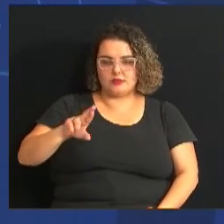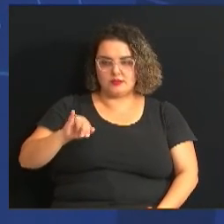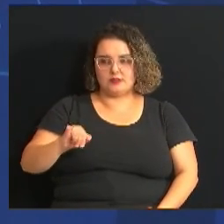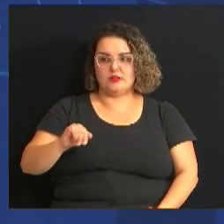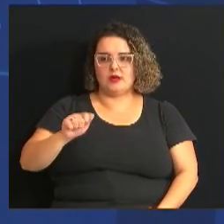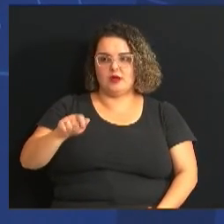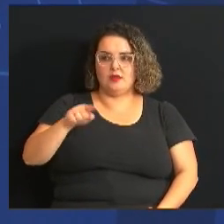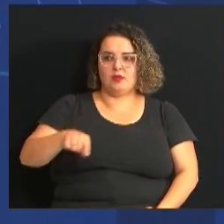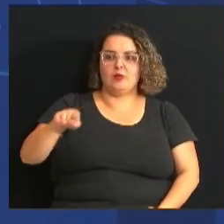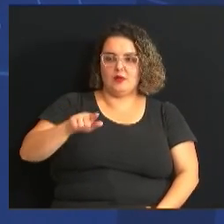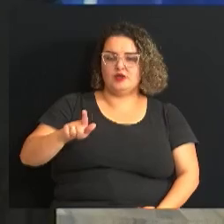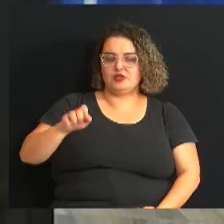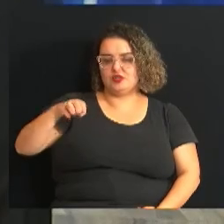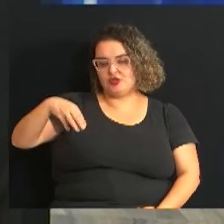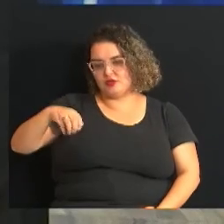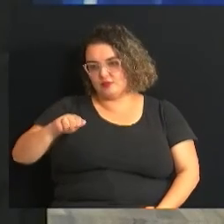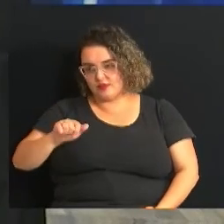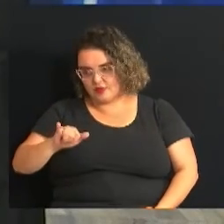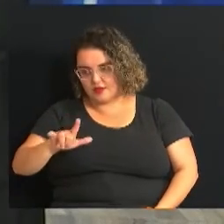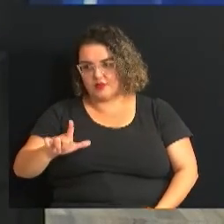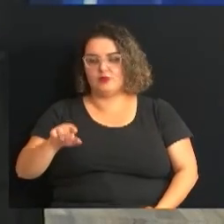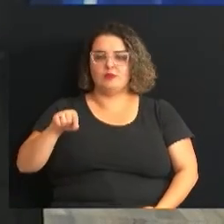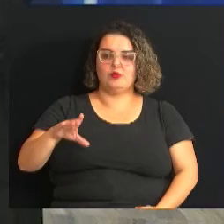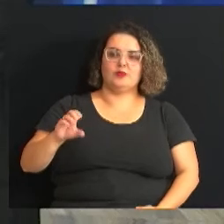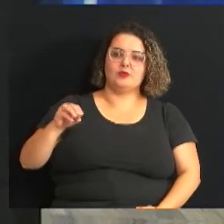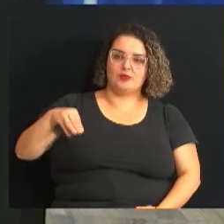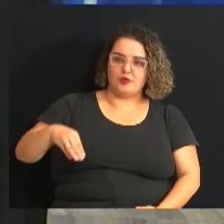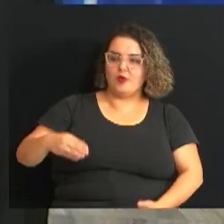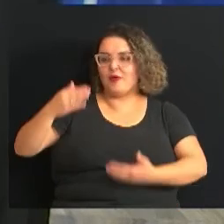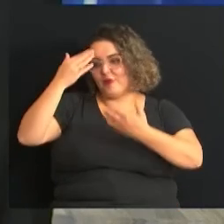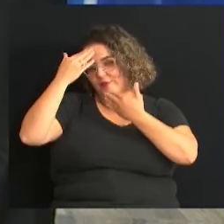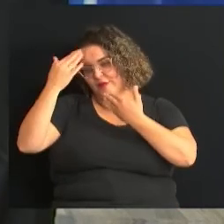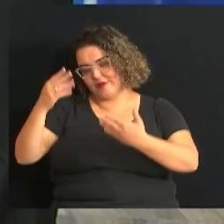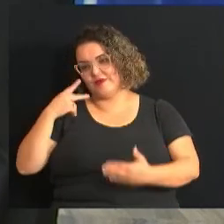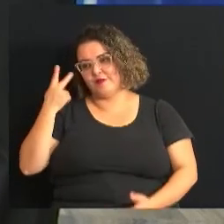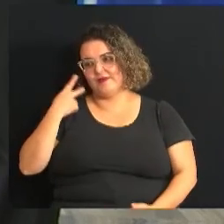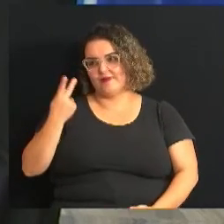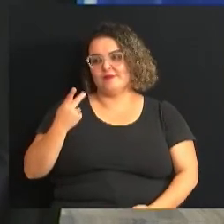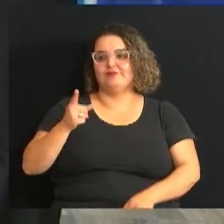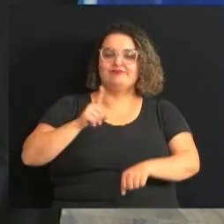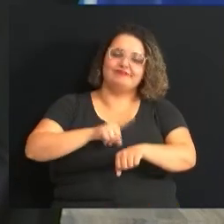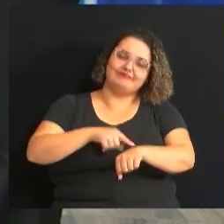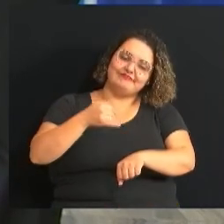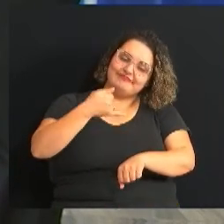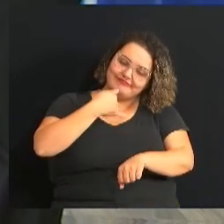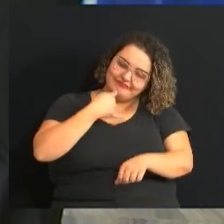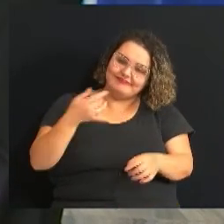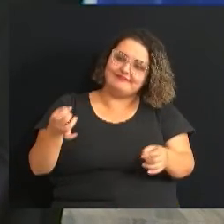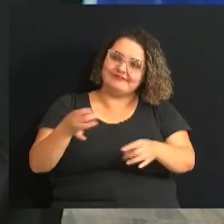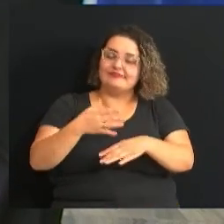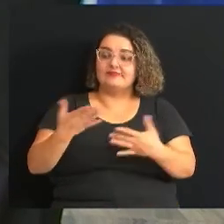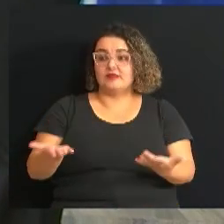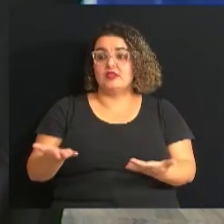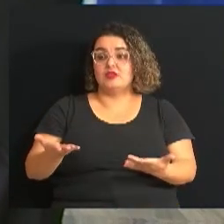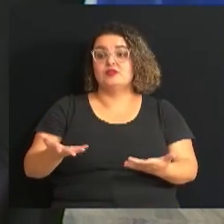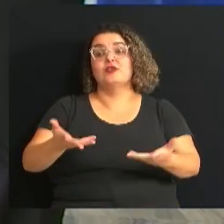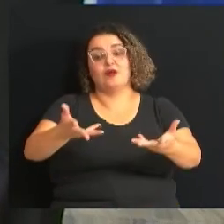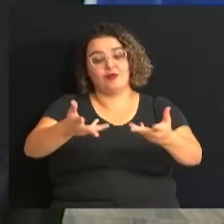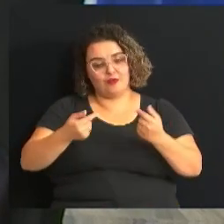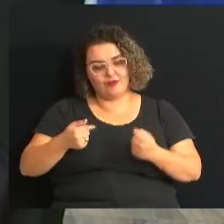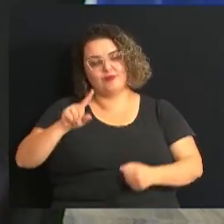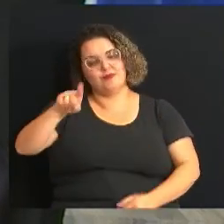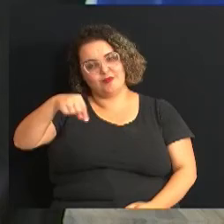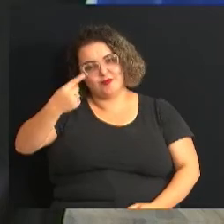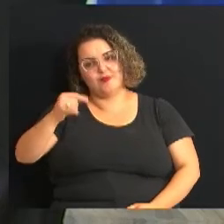nelson.osseri@gmail.com. Tá certo, então. E obrigada, vereador. Nosso tempo, infelizmente, já está acabando, mas já fica aqui o convite para uma